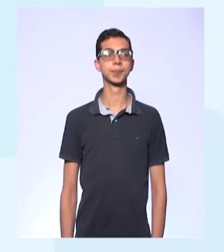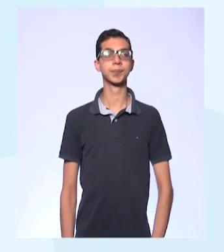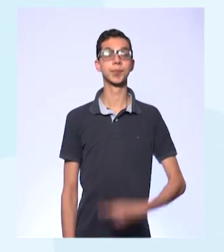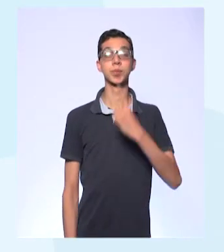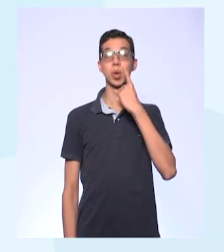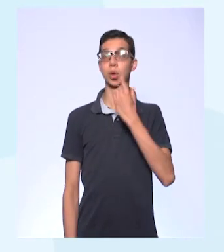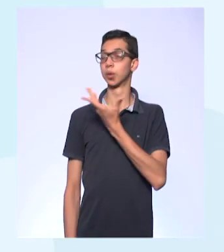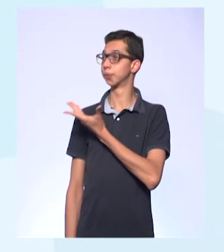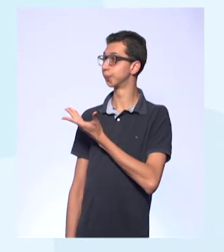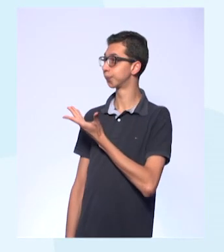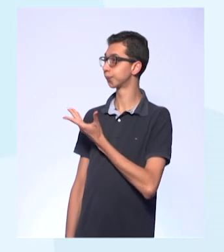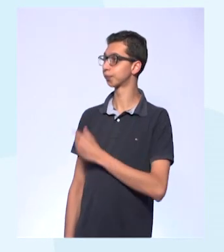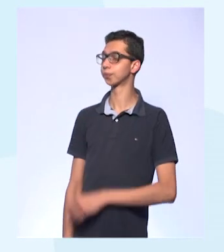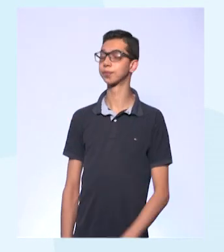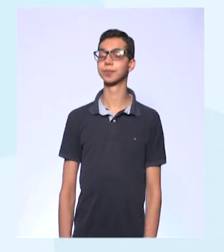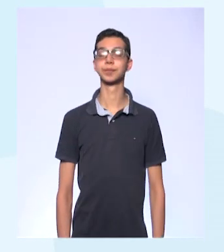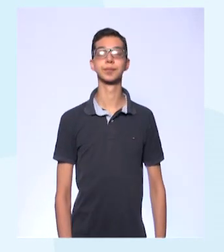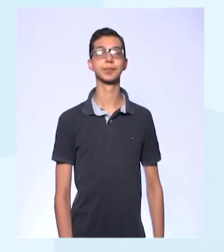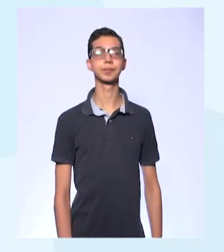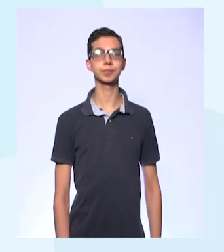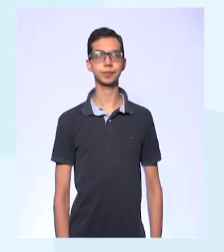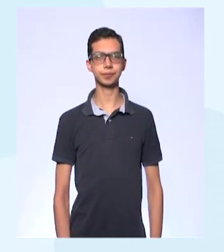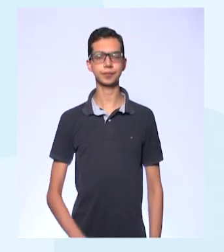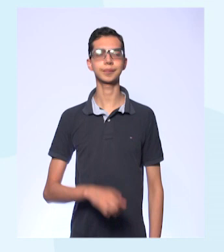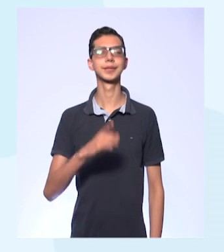por favor. Então, nós sabemos que o